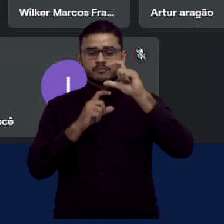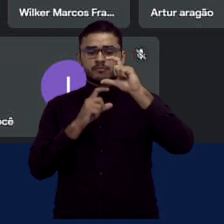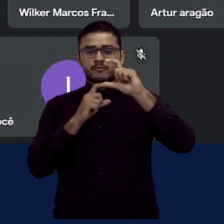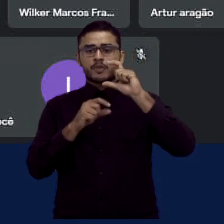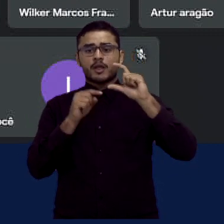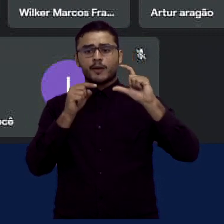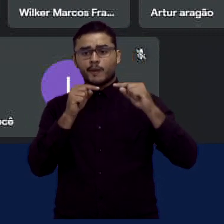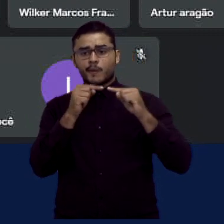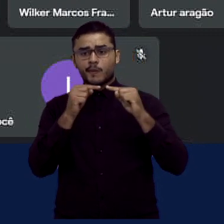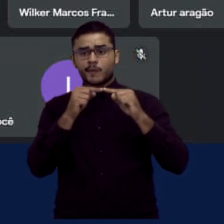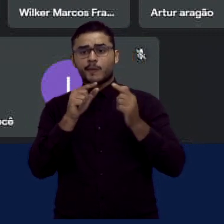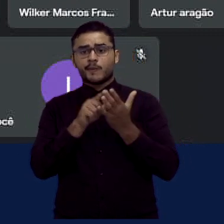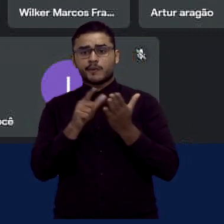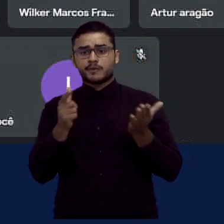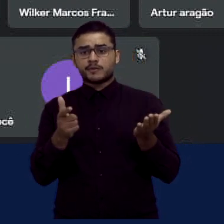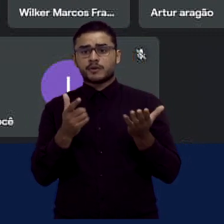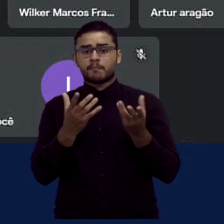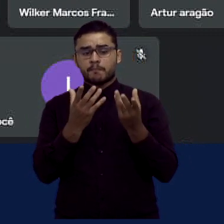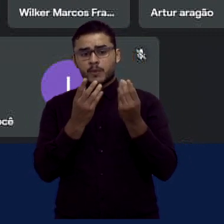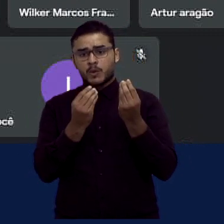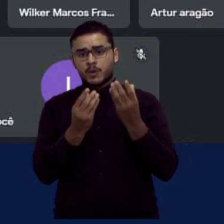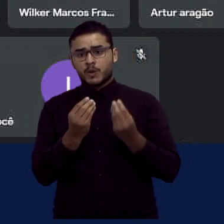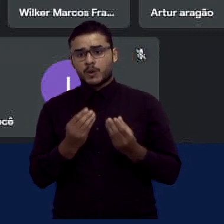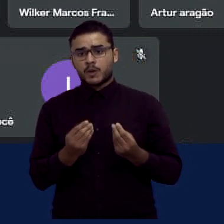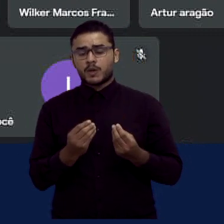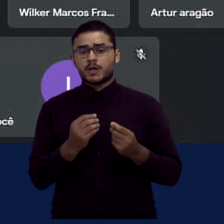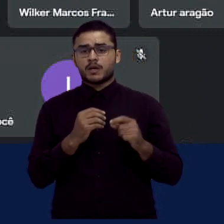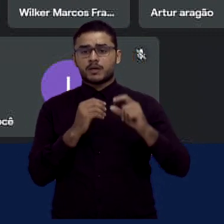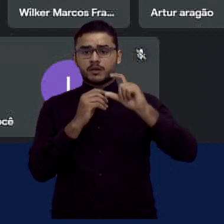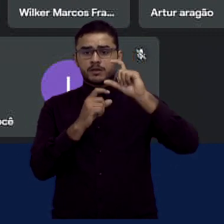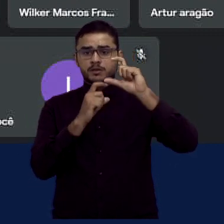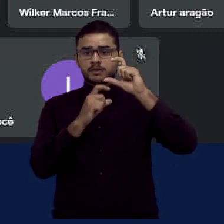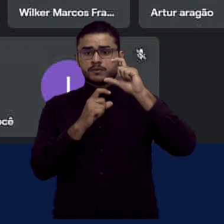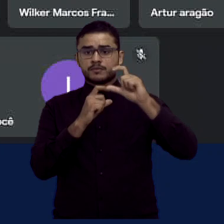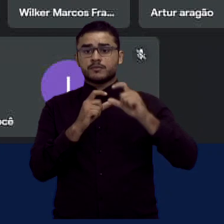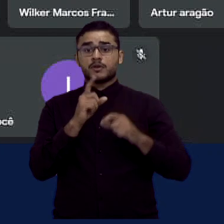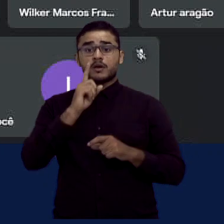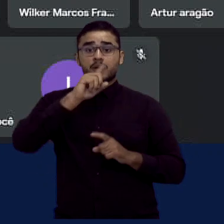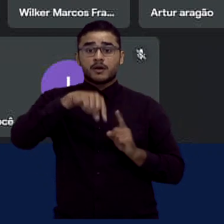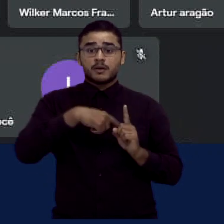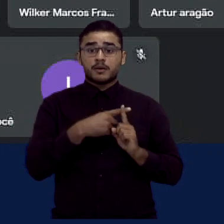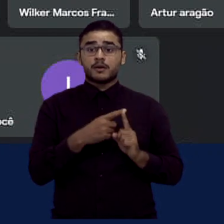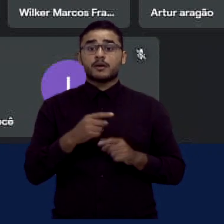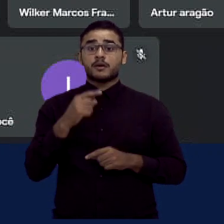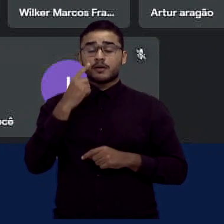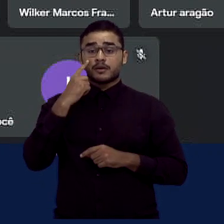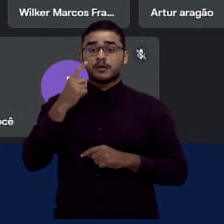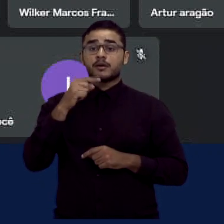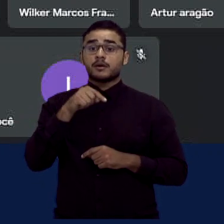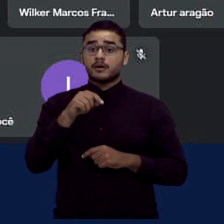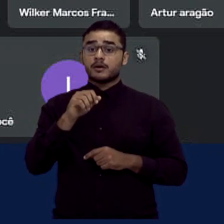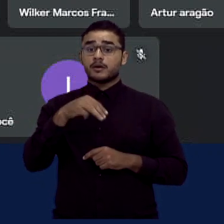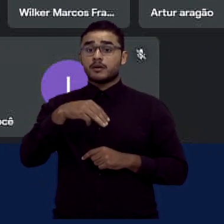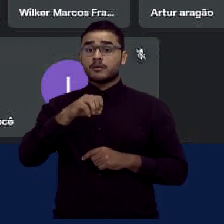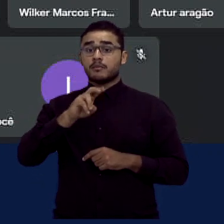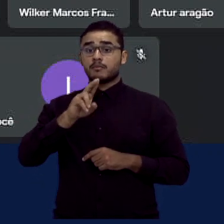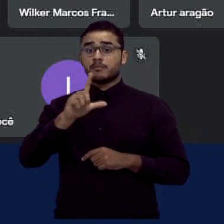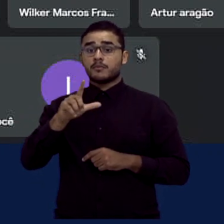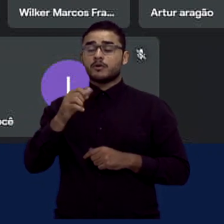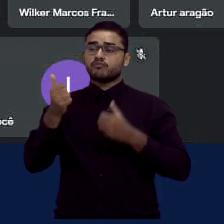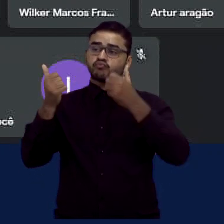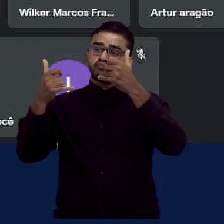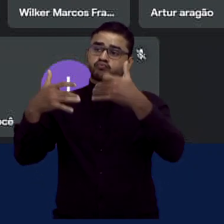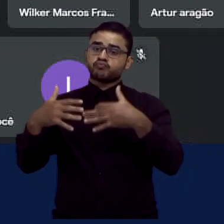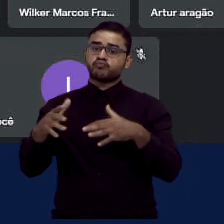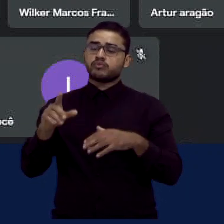ainda. É um quadrinho imenso, porque o Art Spiegelman, além de ter contado a história do pai dele, ele mostra a interação dele